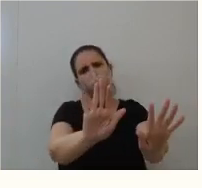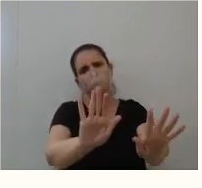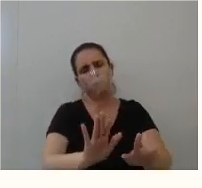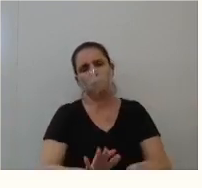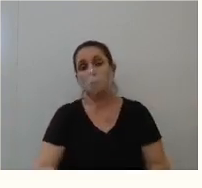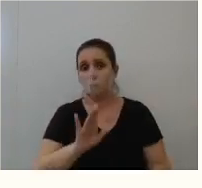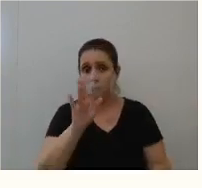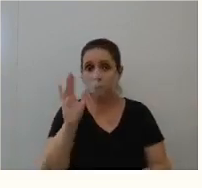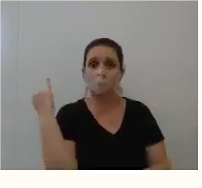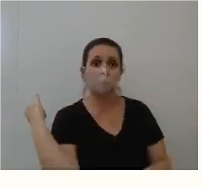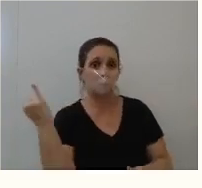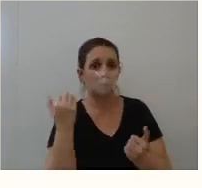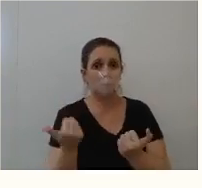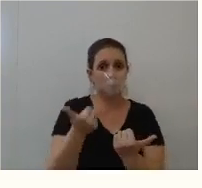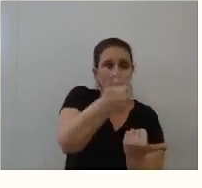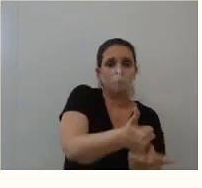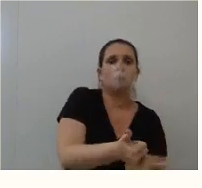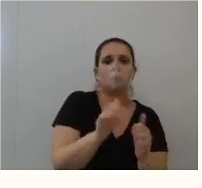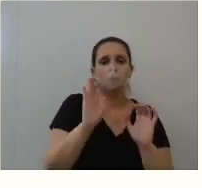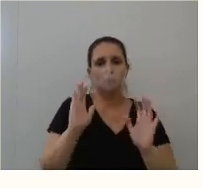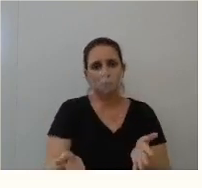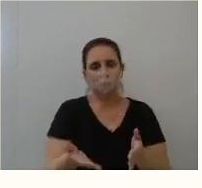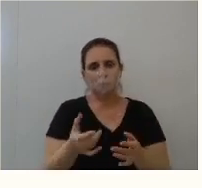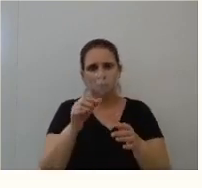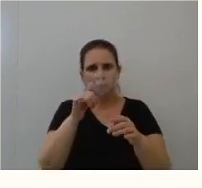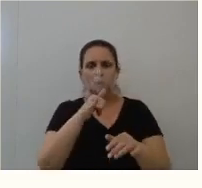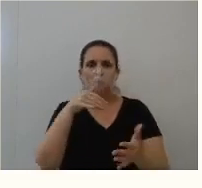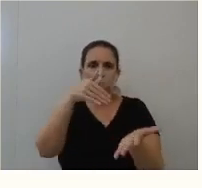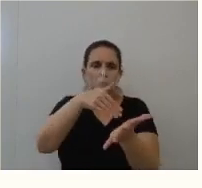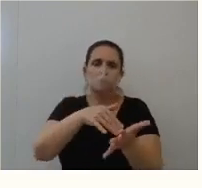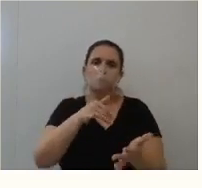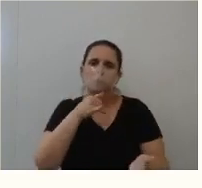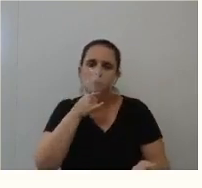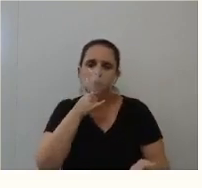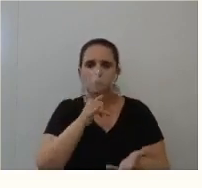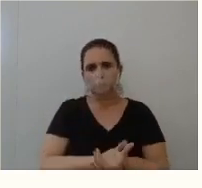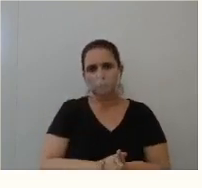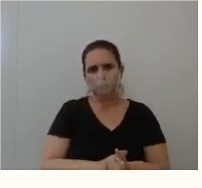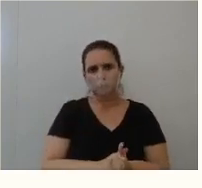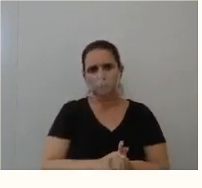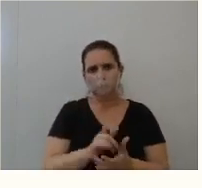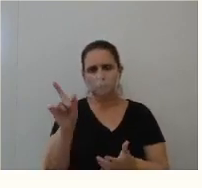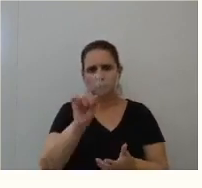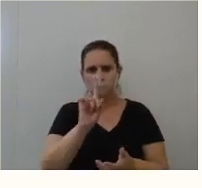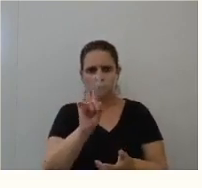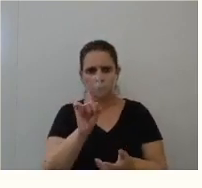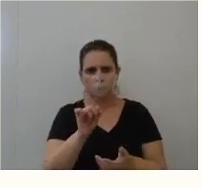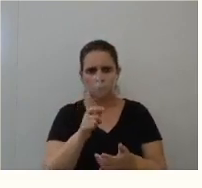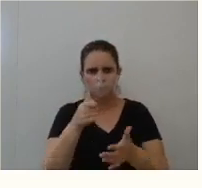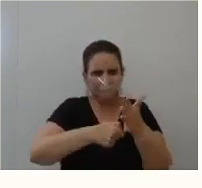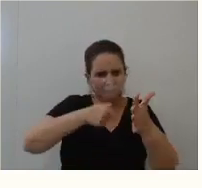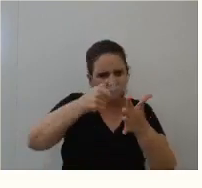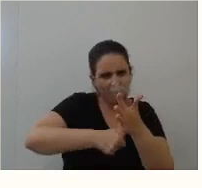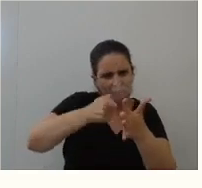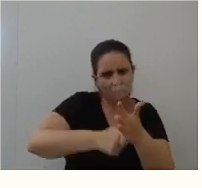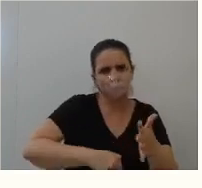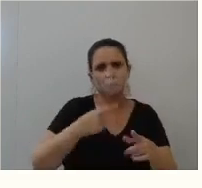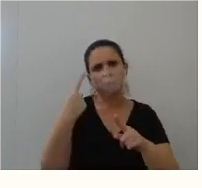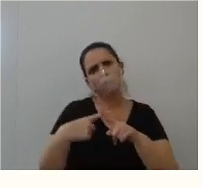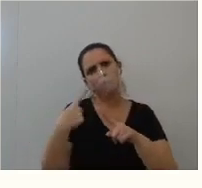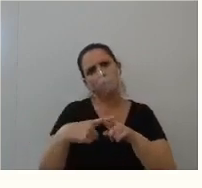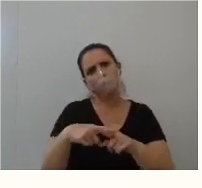substituição. Eu disse isso na semana passada. Se eu pego esse último exemplo, olha lá. Não insistirei porque